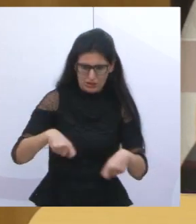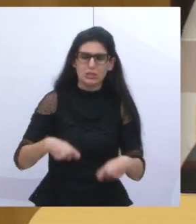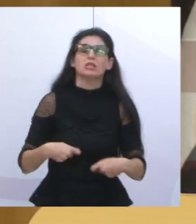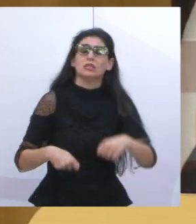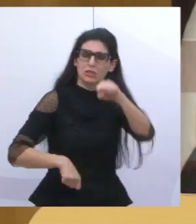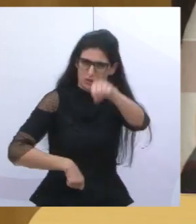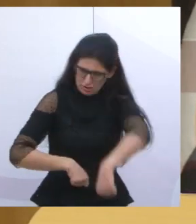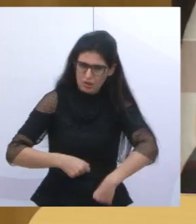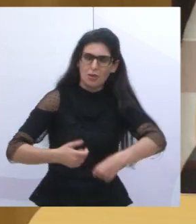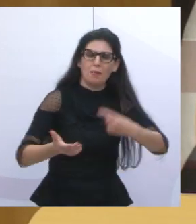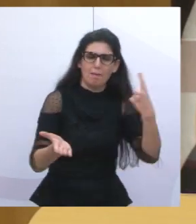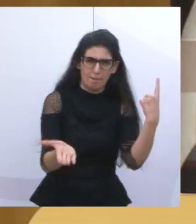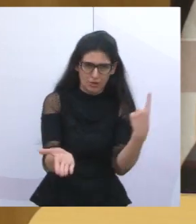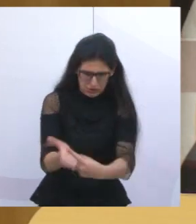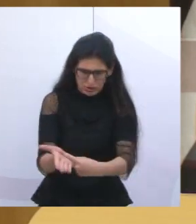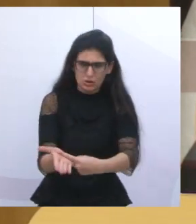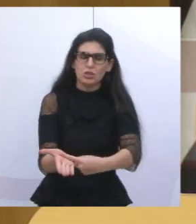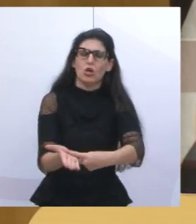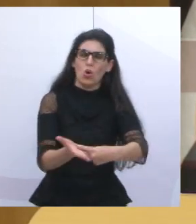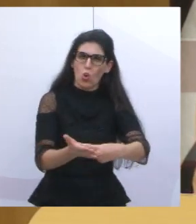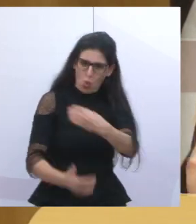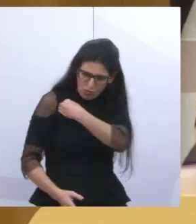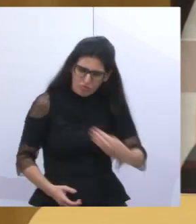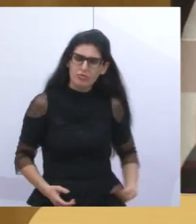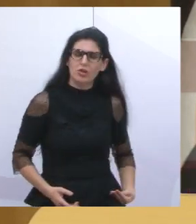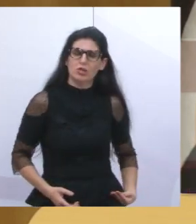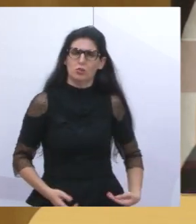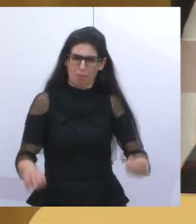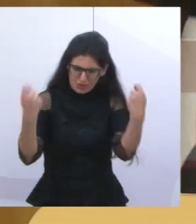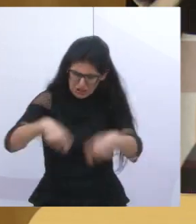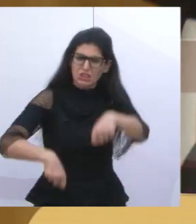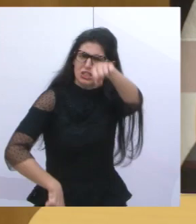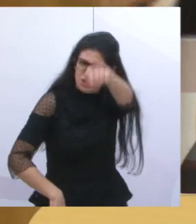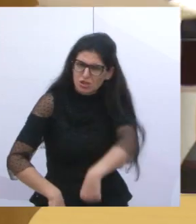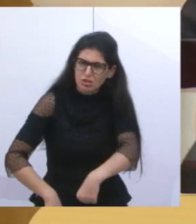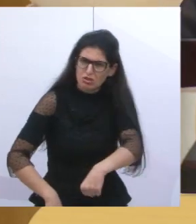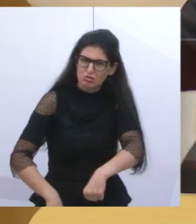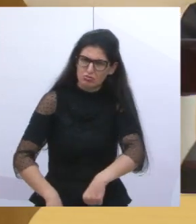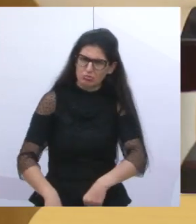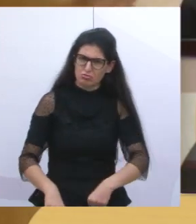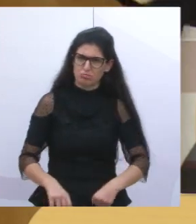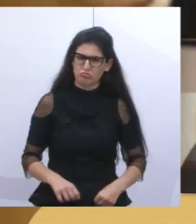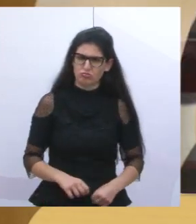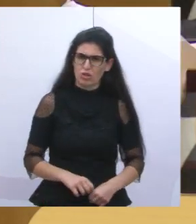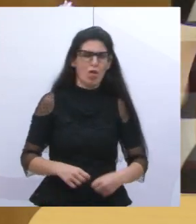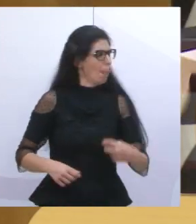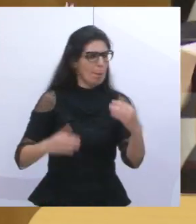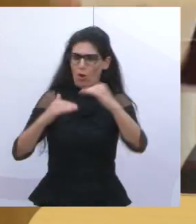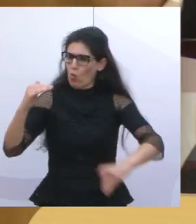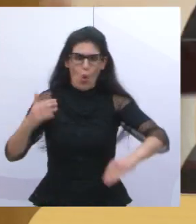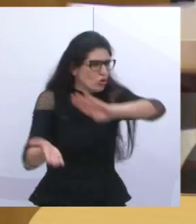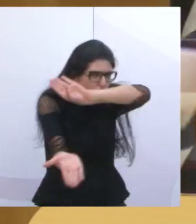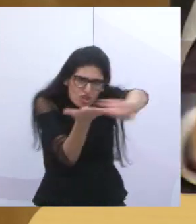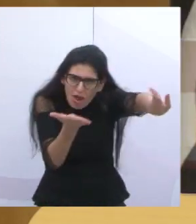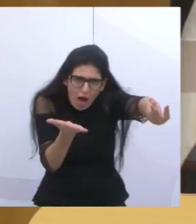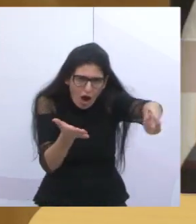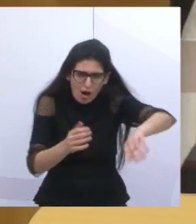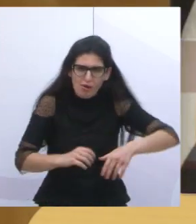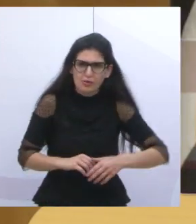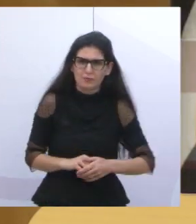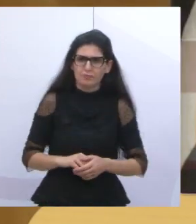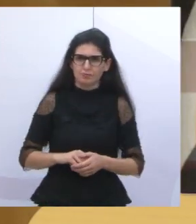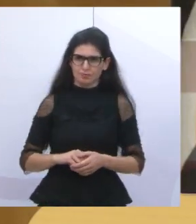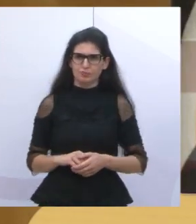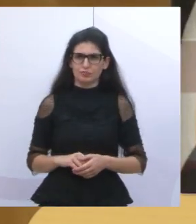líder, inclusive, Rodrigo Salomão, essa lei é importante para as comunidades que têm recursos para fazer parceria. A gente eliminando essa lei, a gente tira